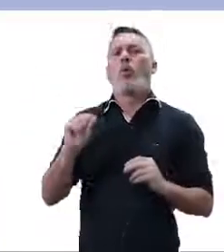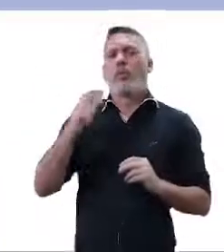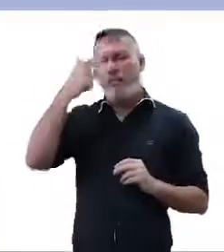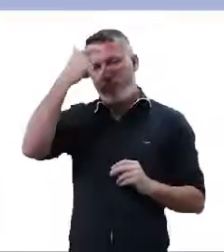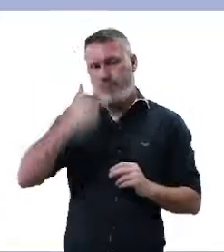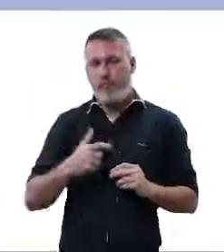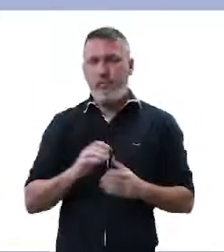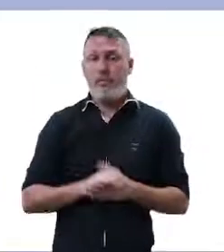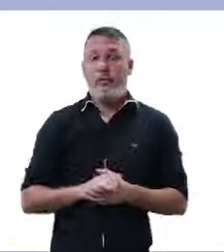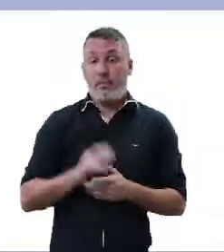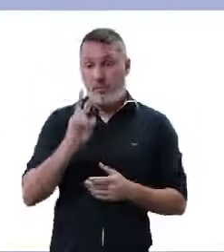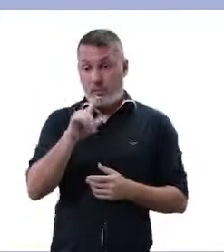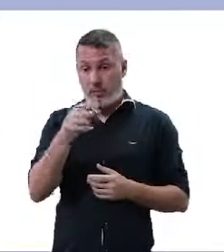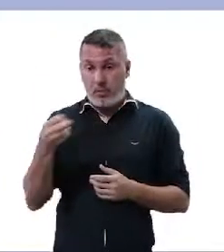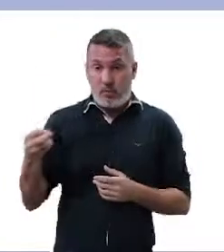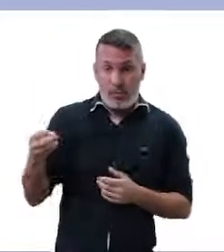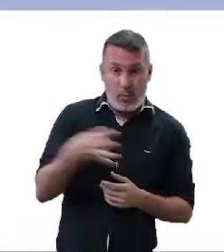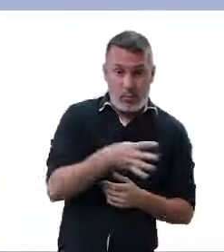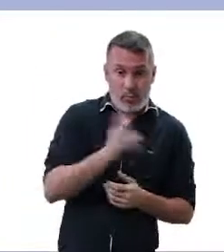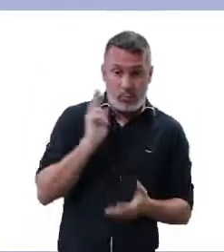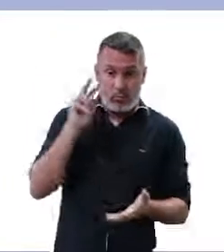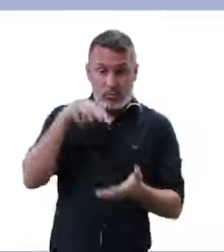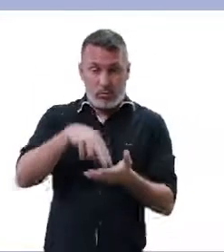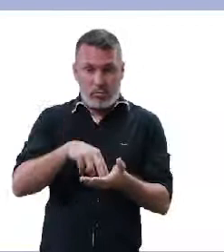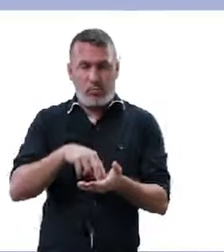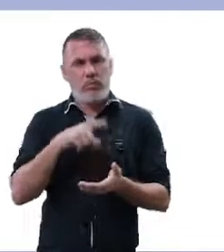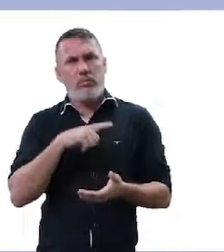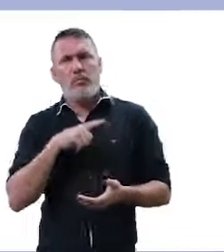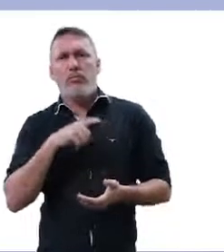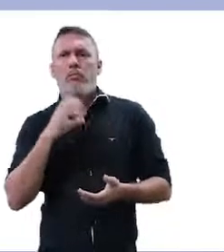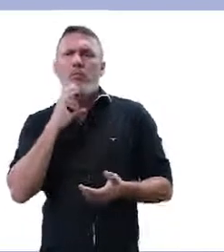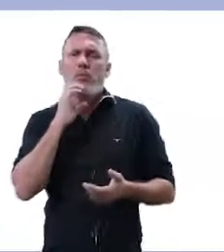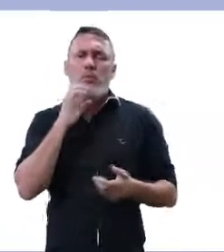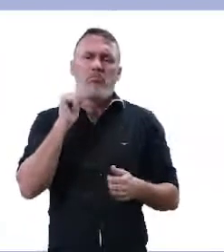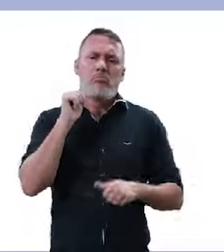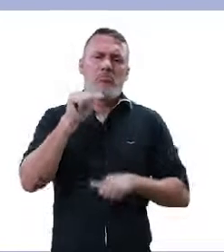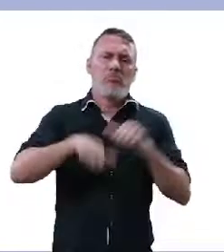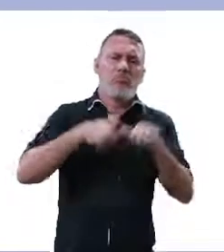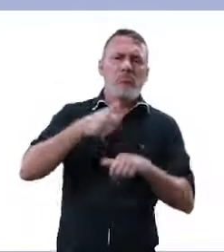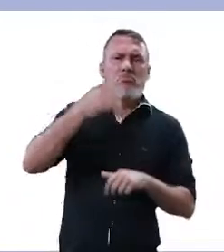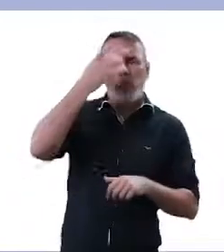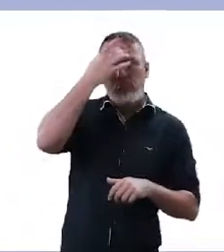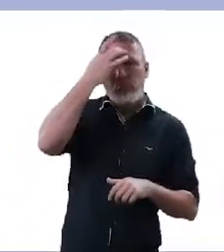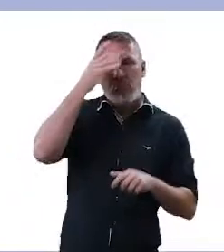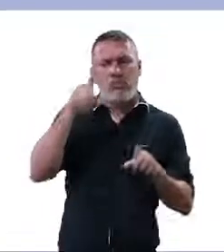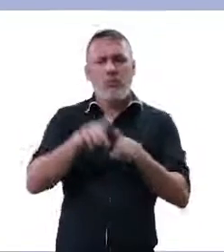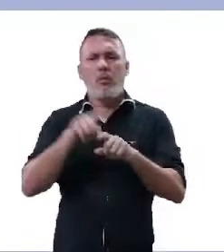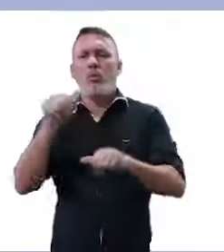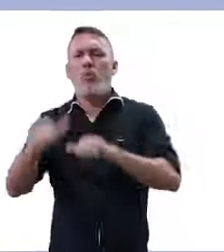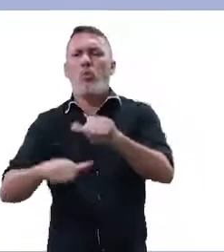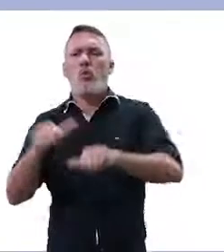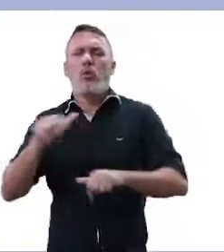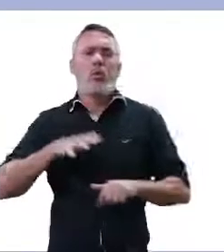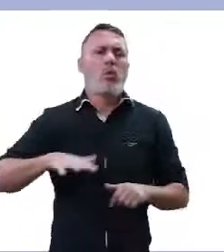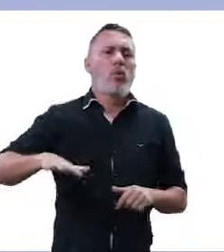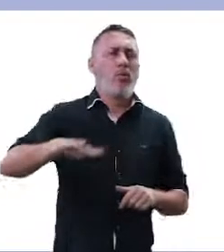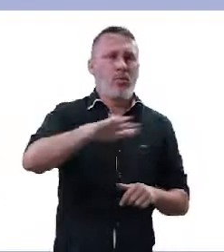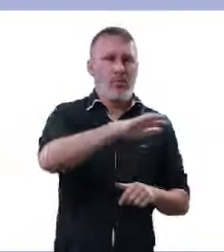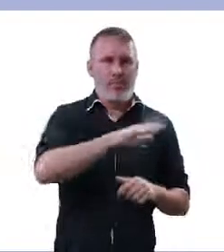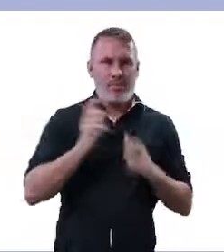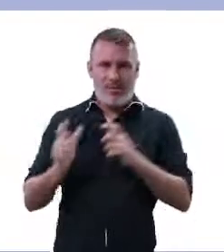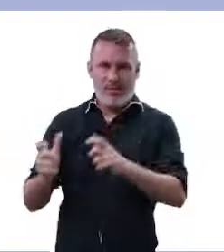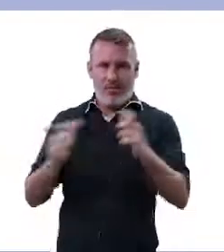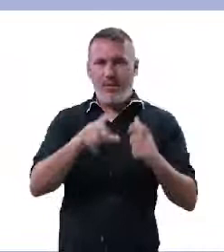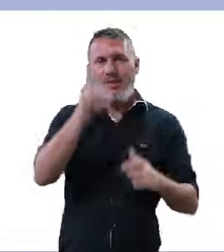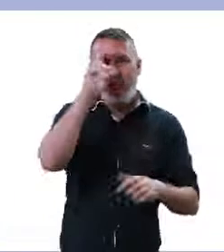ambiente que promete aventura, poder, alegria, crescimento, autotransformação e transformação das coisas ao redor. Lembra a questão que eu